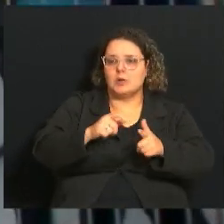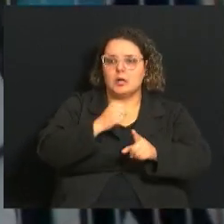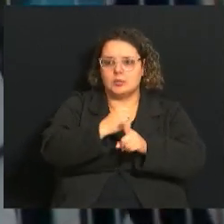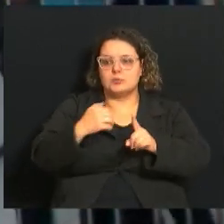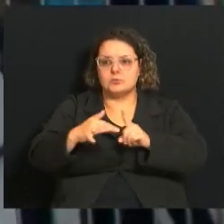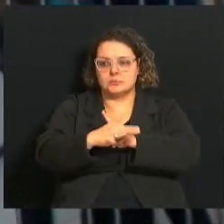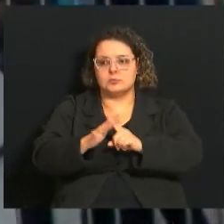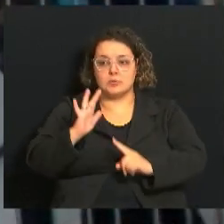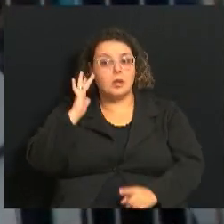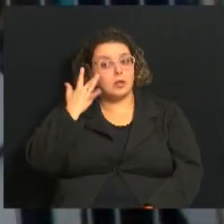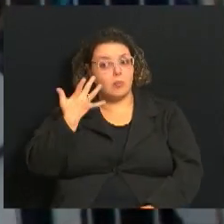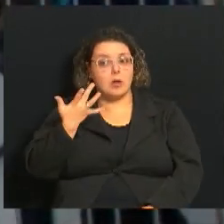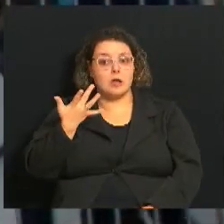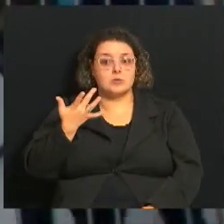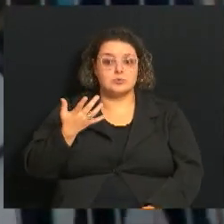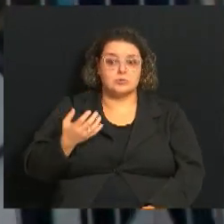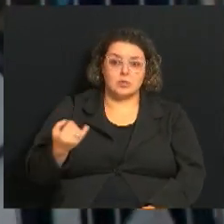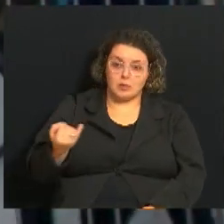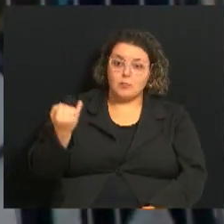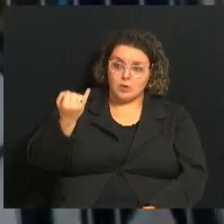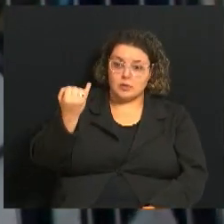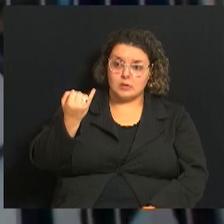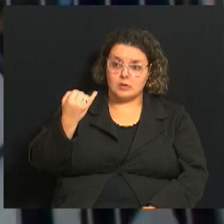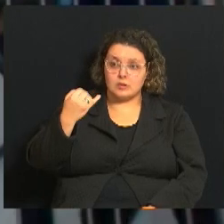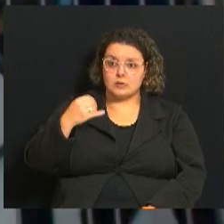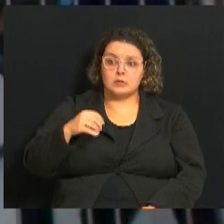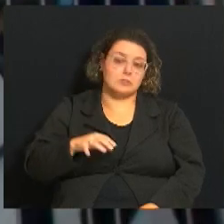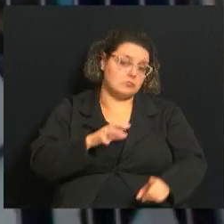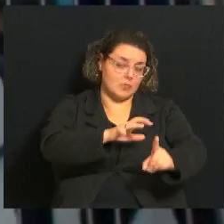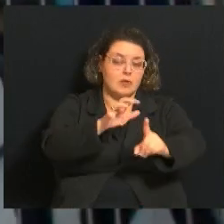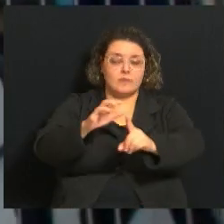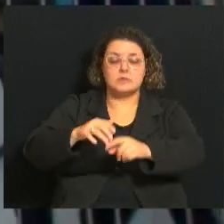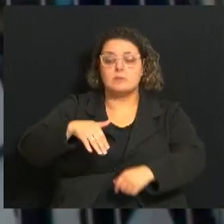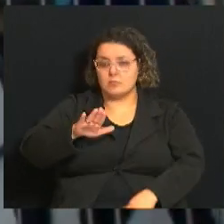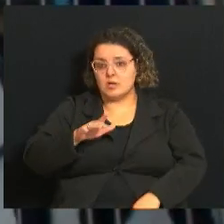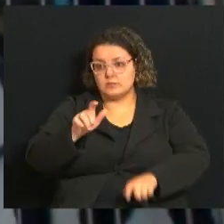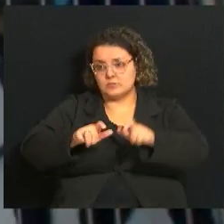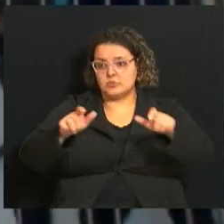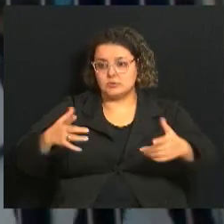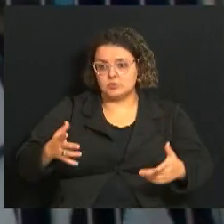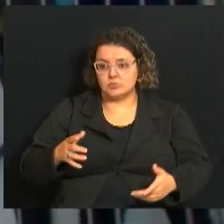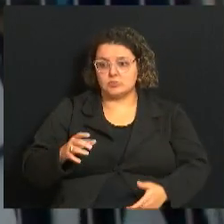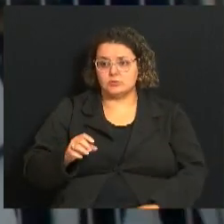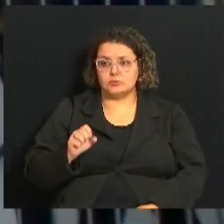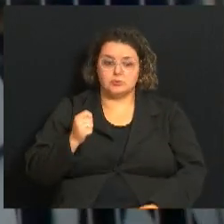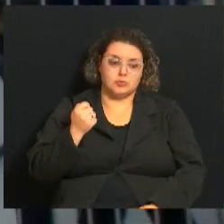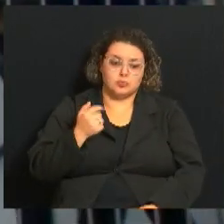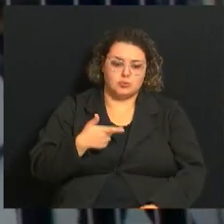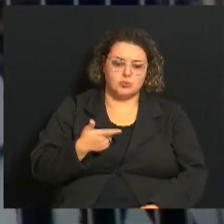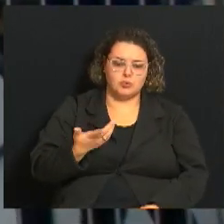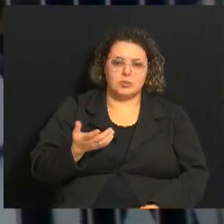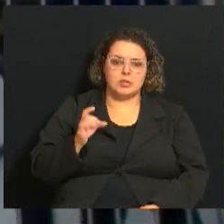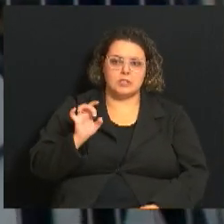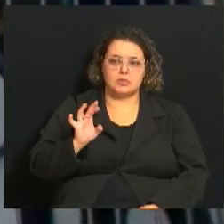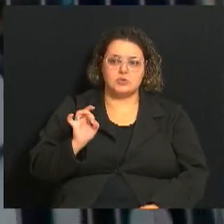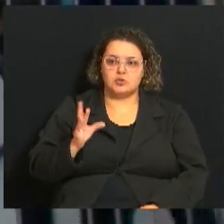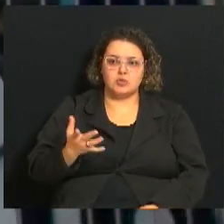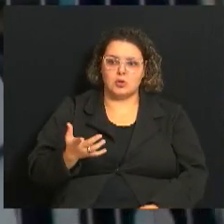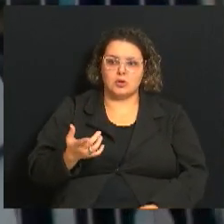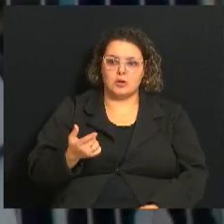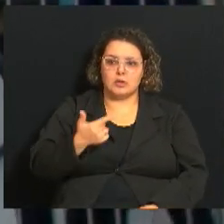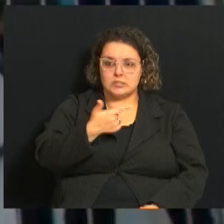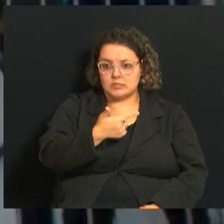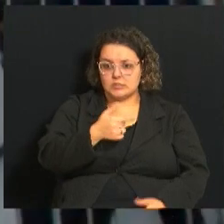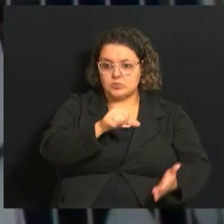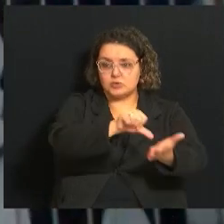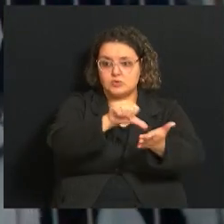uma medida mais viável, porque você atinge mais pessoas do que você simplesmente pegar essas 2 unidades e